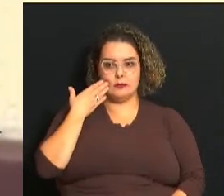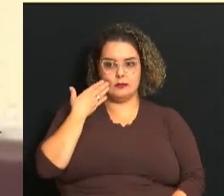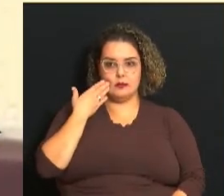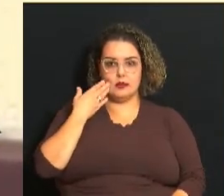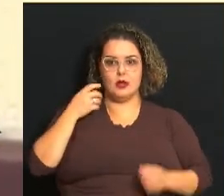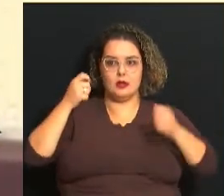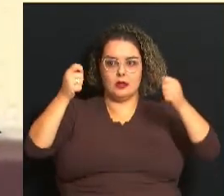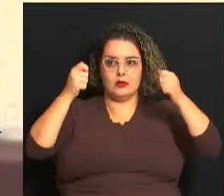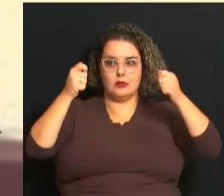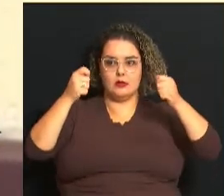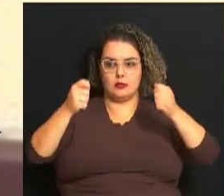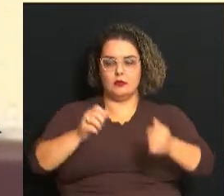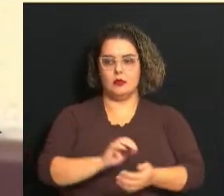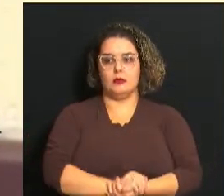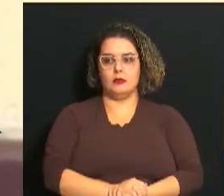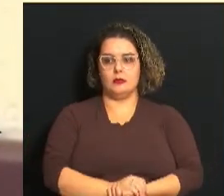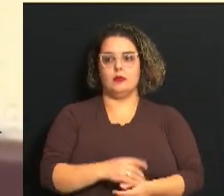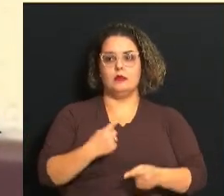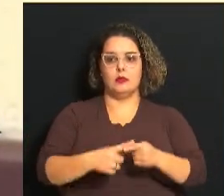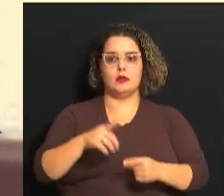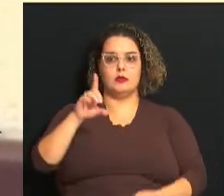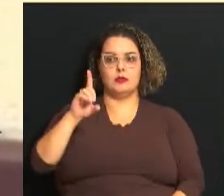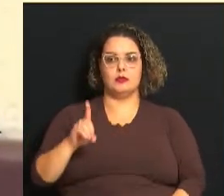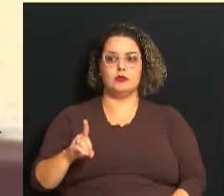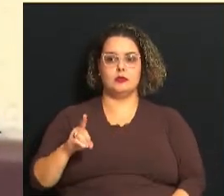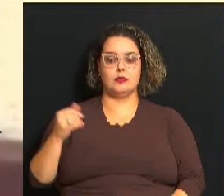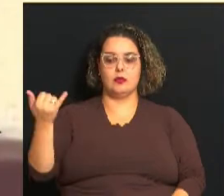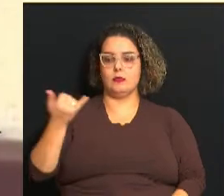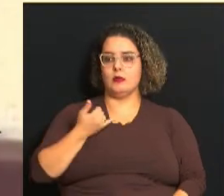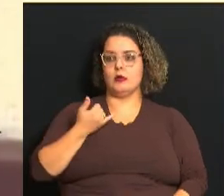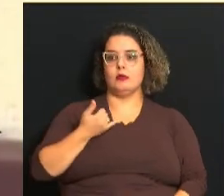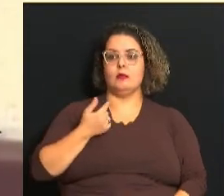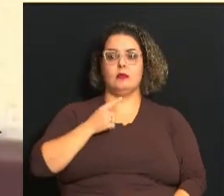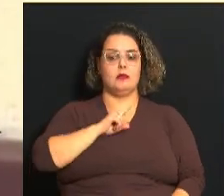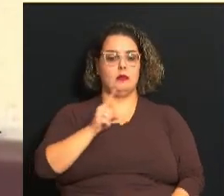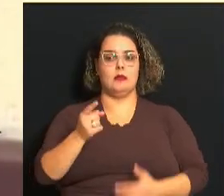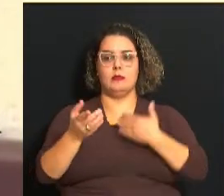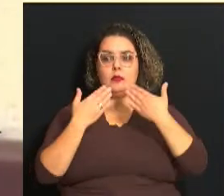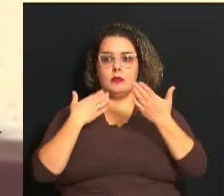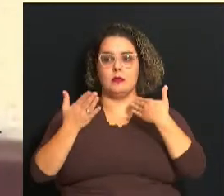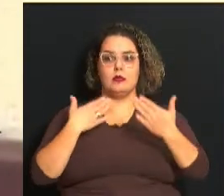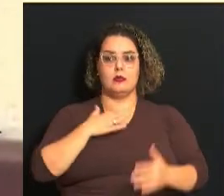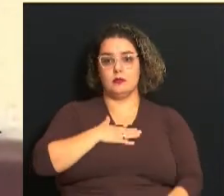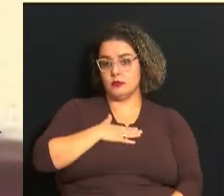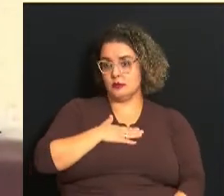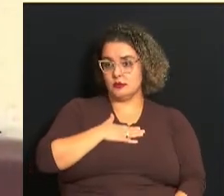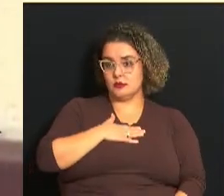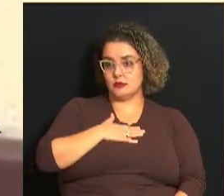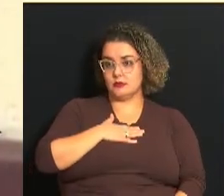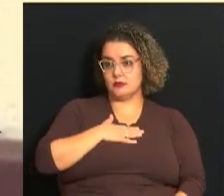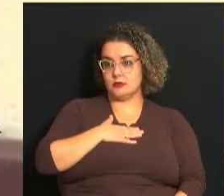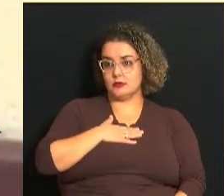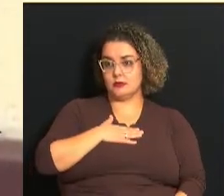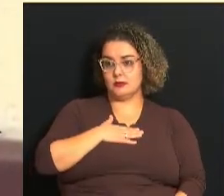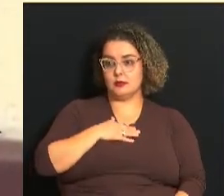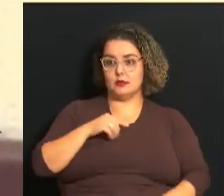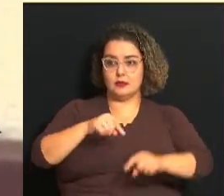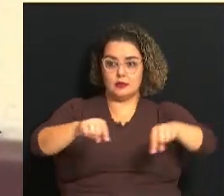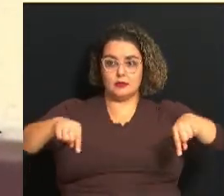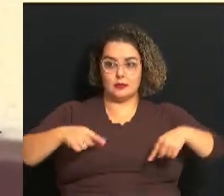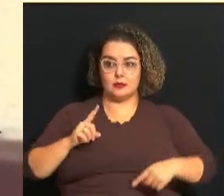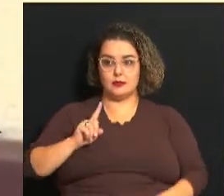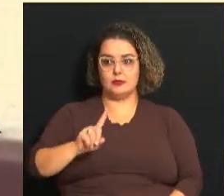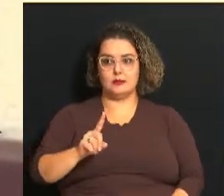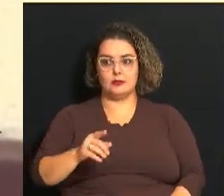né porque o diretor falou para ela aqui na hora para ficar conversando muito comigo e ela entrou na minha sala para quem está